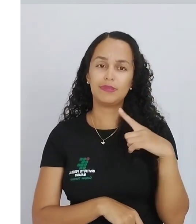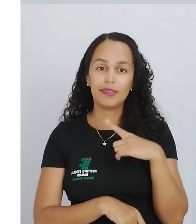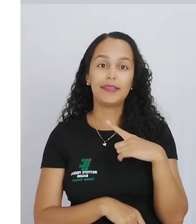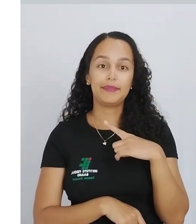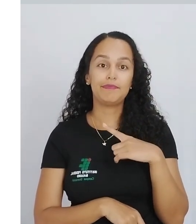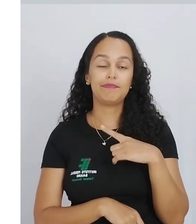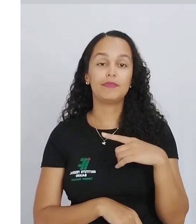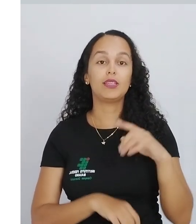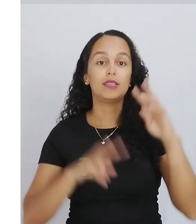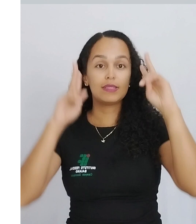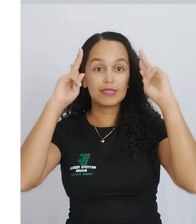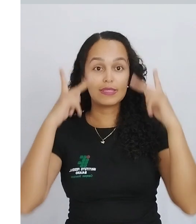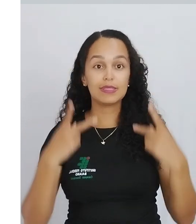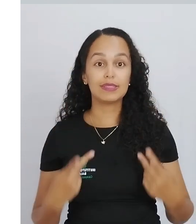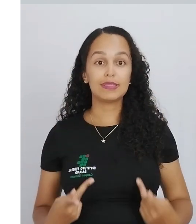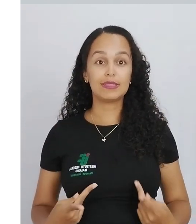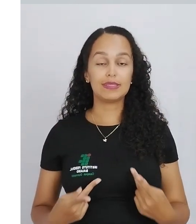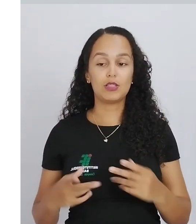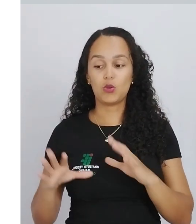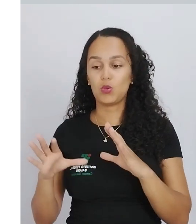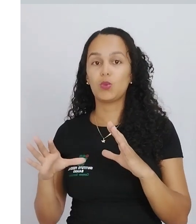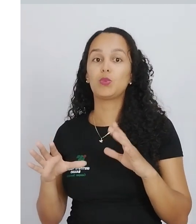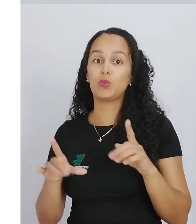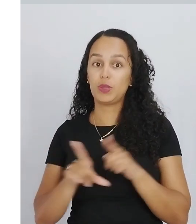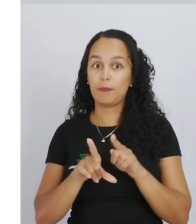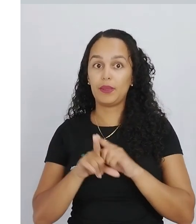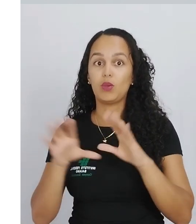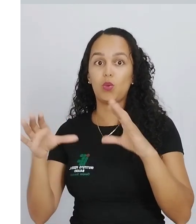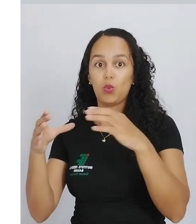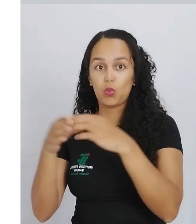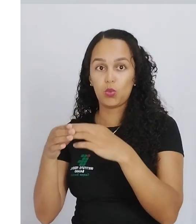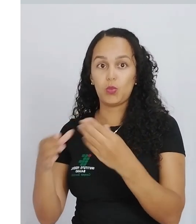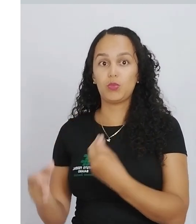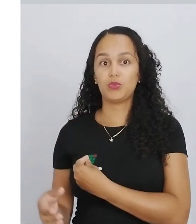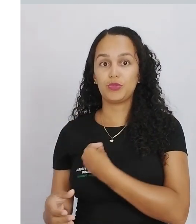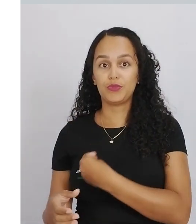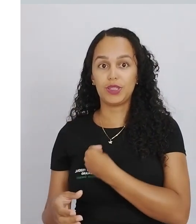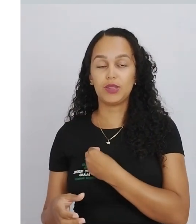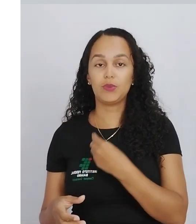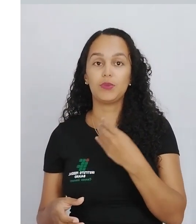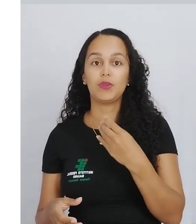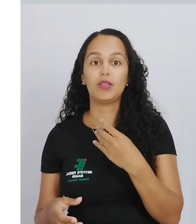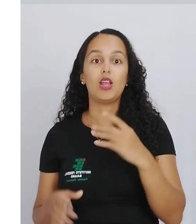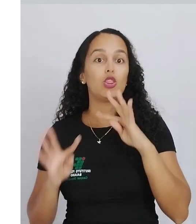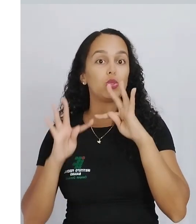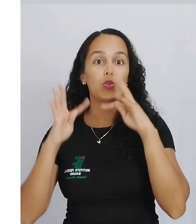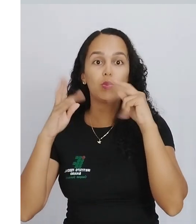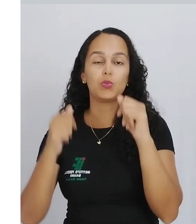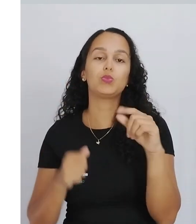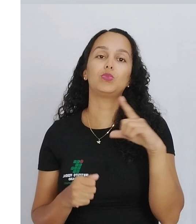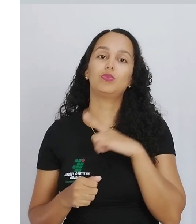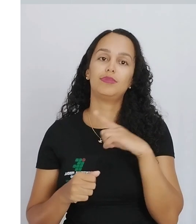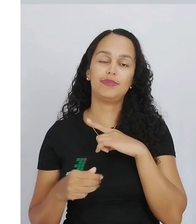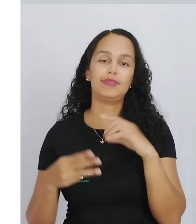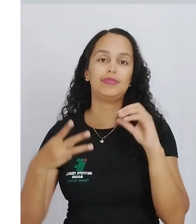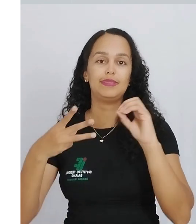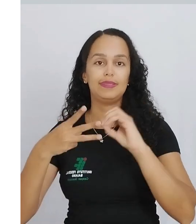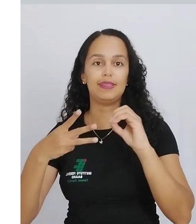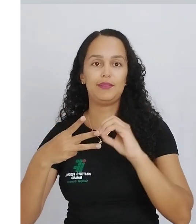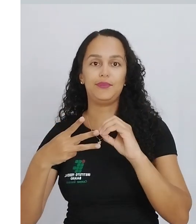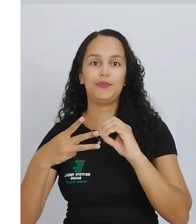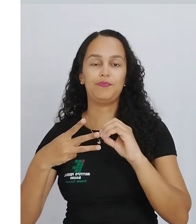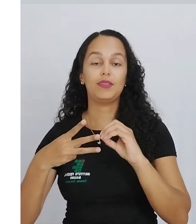vivos. Todos os seres vivos, segundo a teoria celular, são formados por células. E